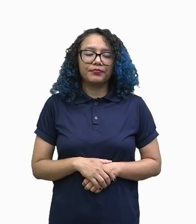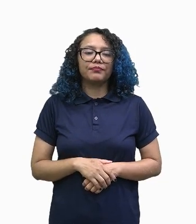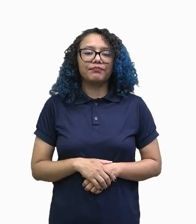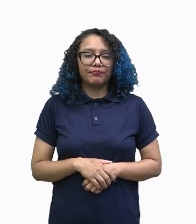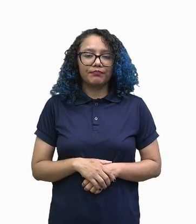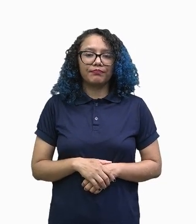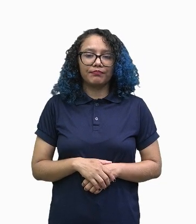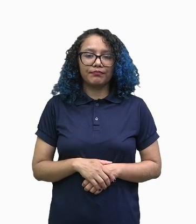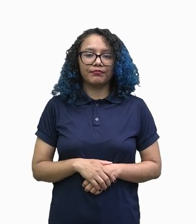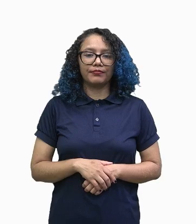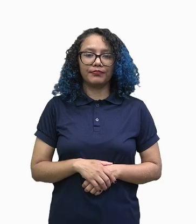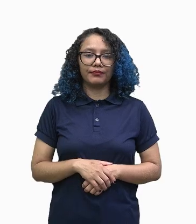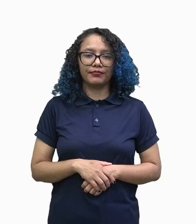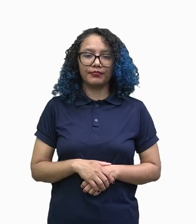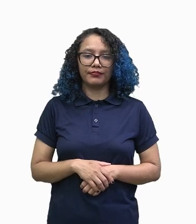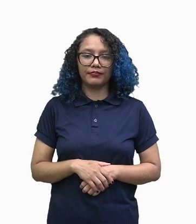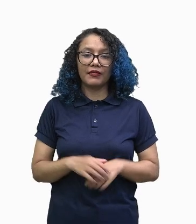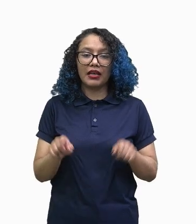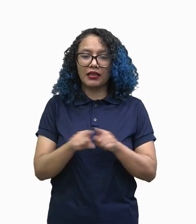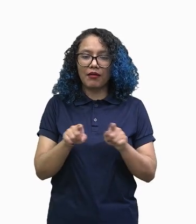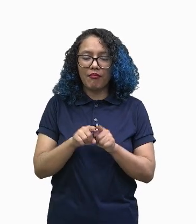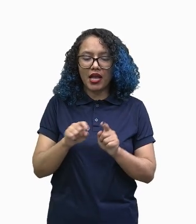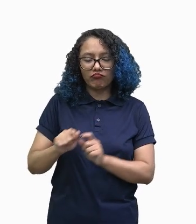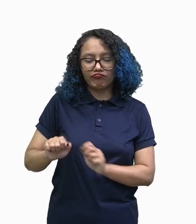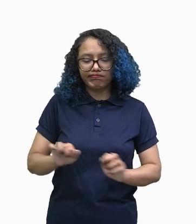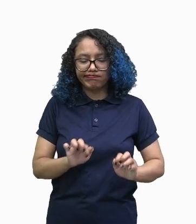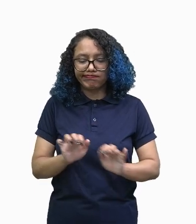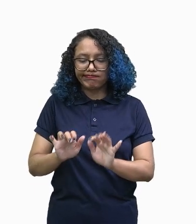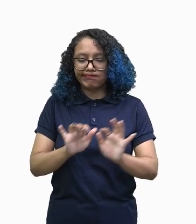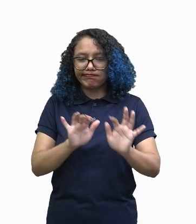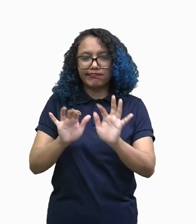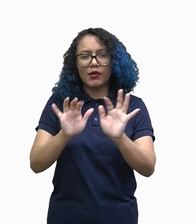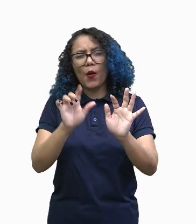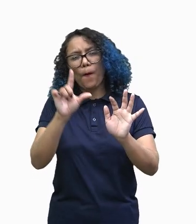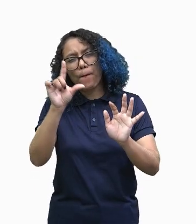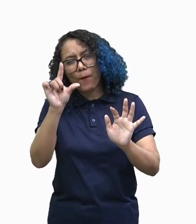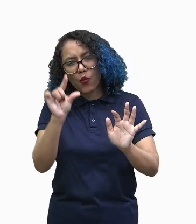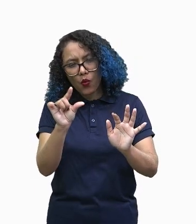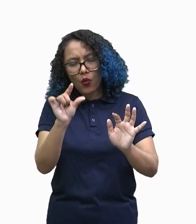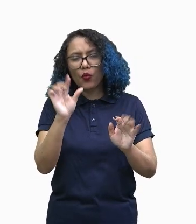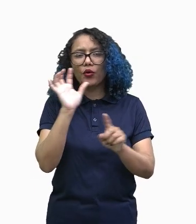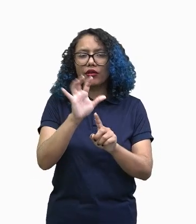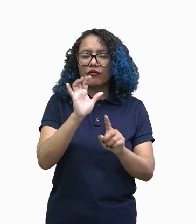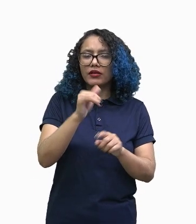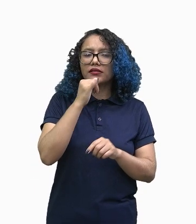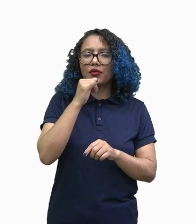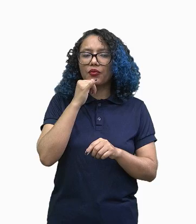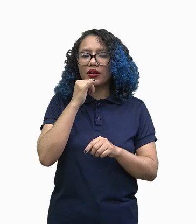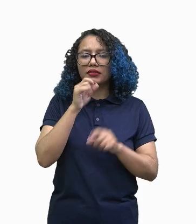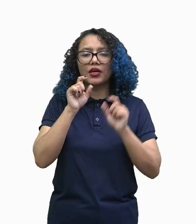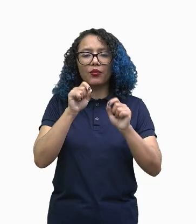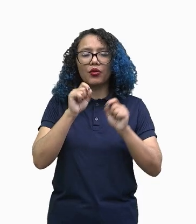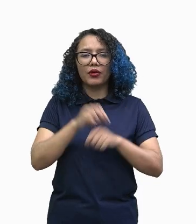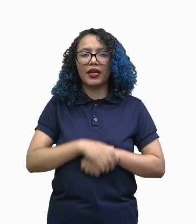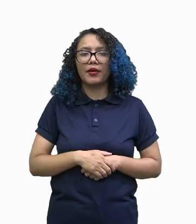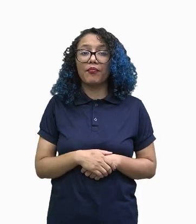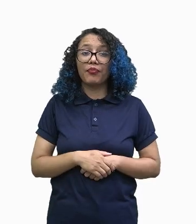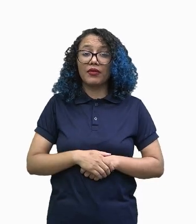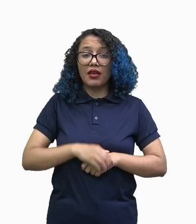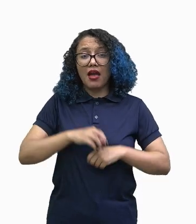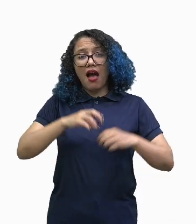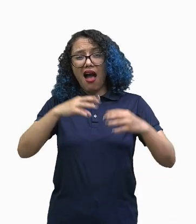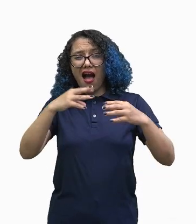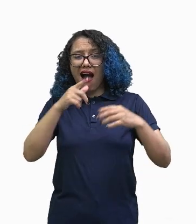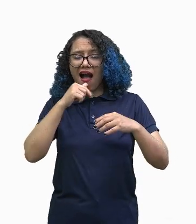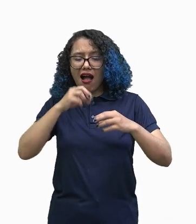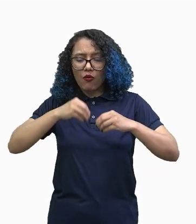uma menor evapotranspiração, afetando, por exemplo, os nossos velhos e conhecidos rios